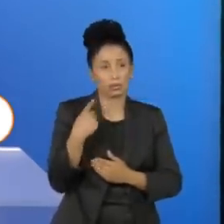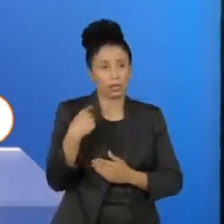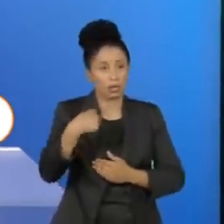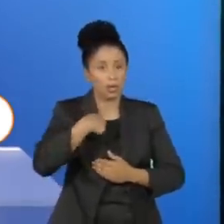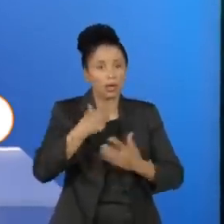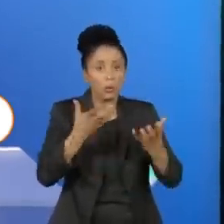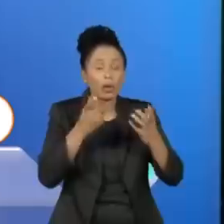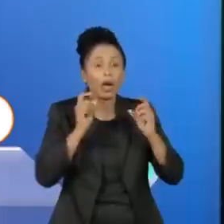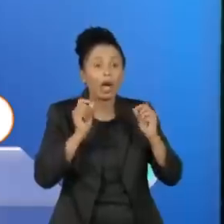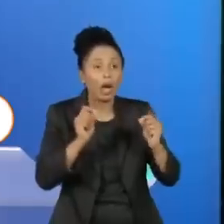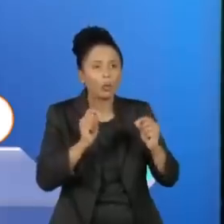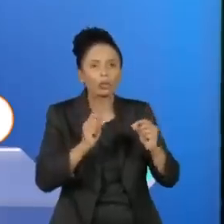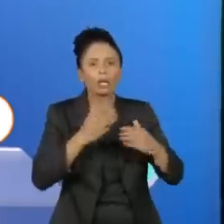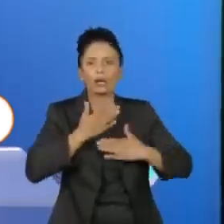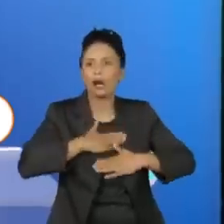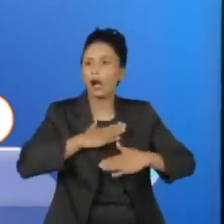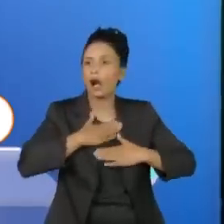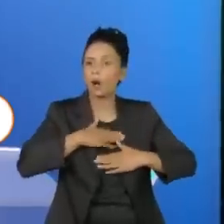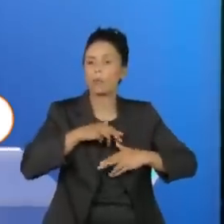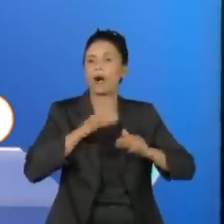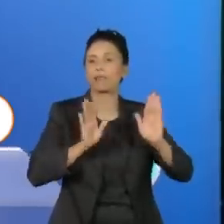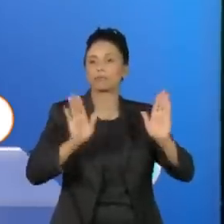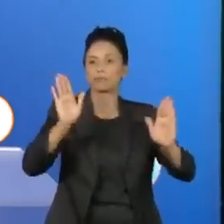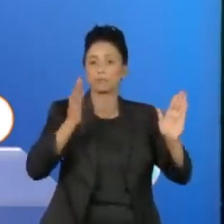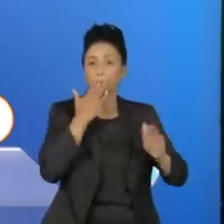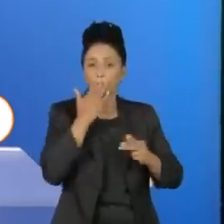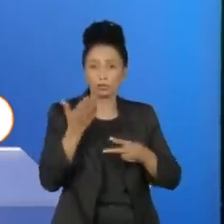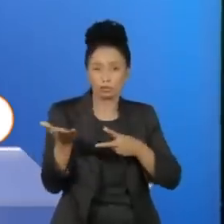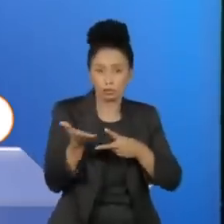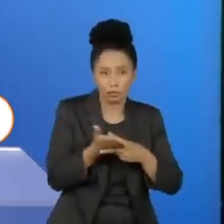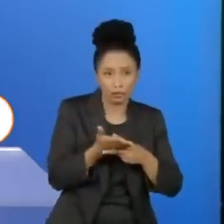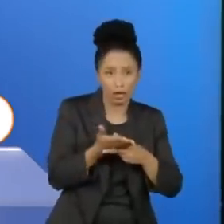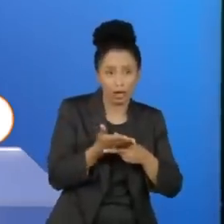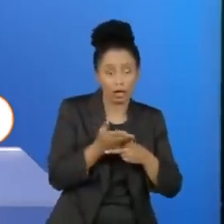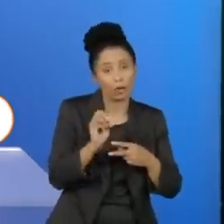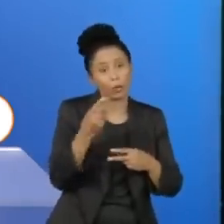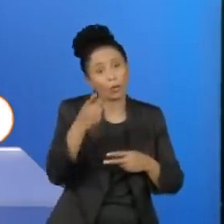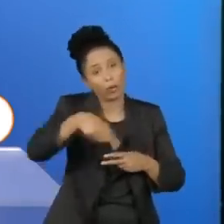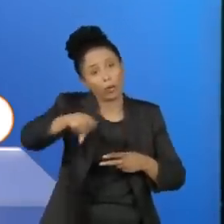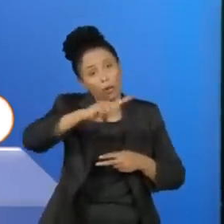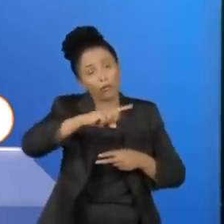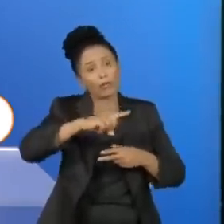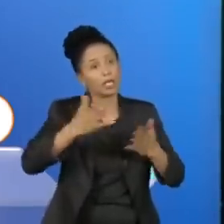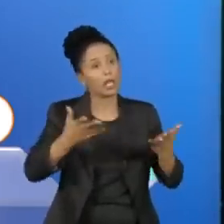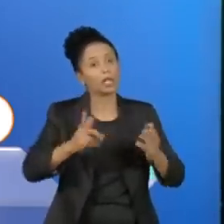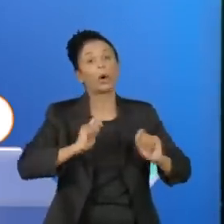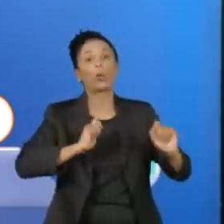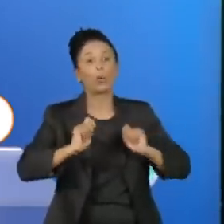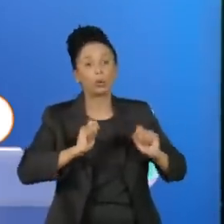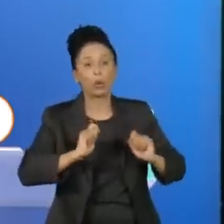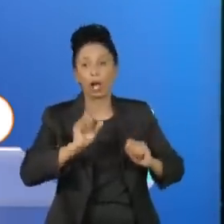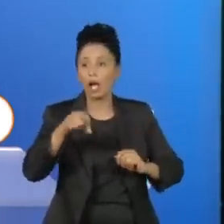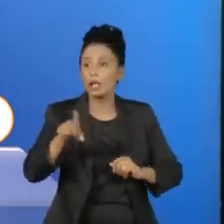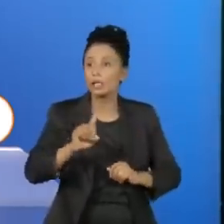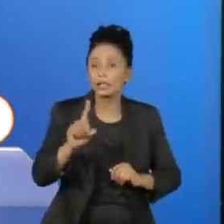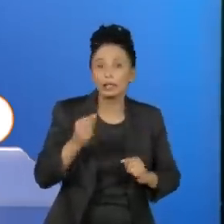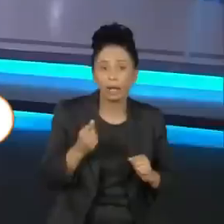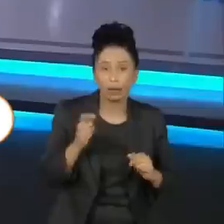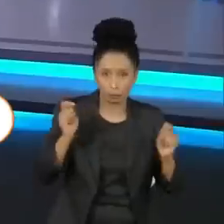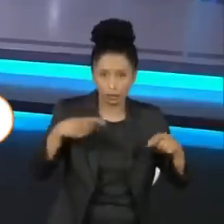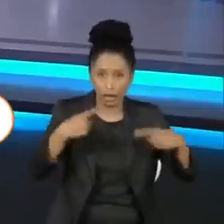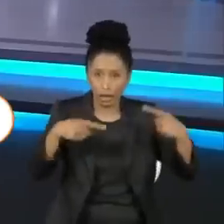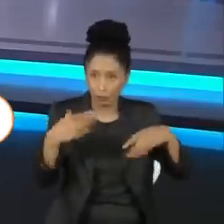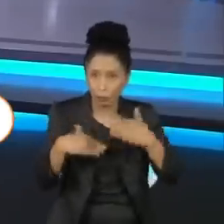tentar acalmar os candidatos Eu posso pedir o intervalo senhores ou senhores vão vão se conter e vão dar sequência